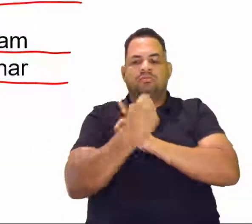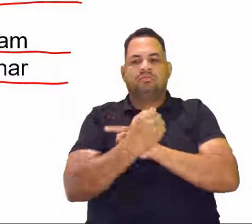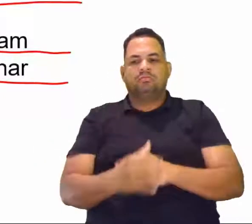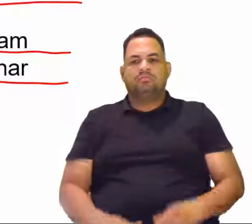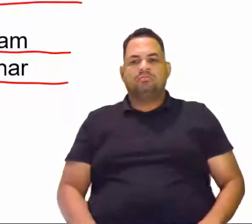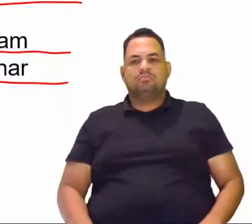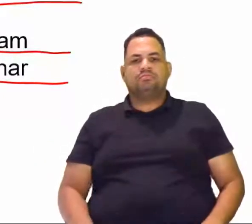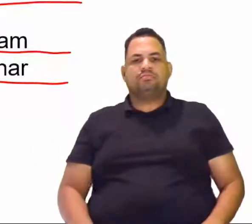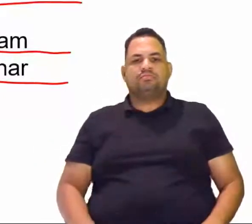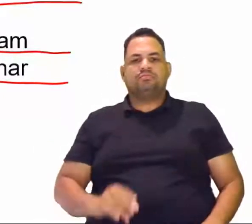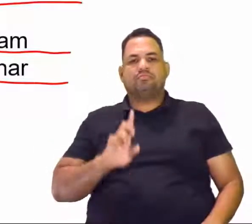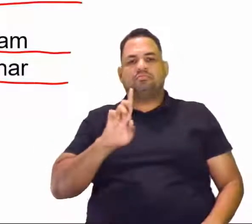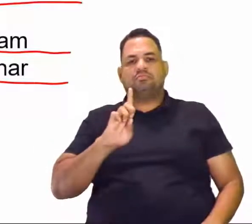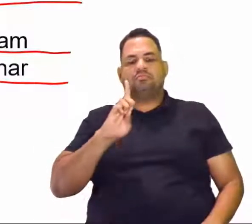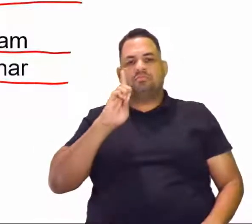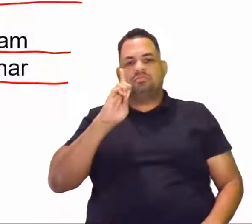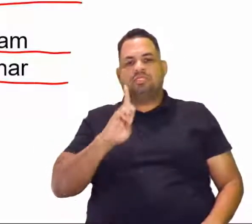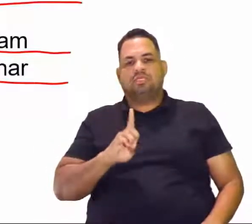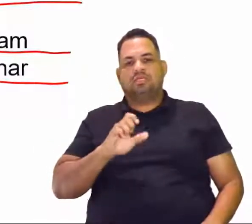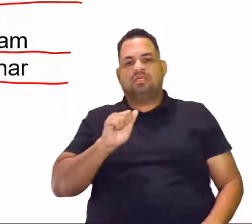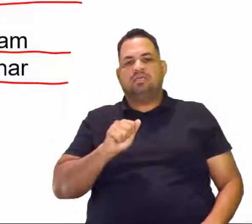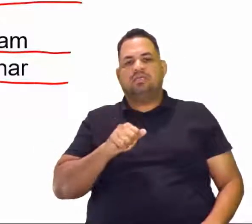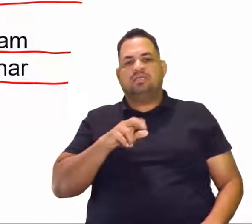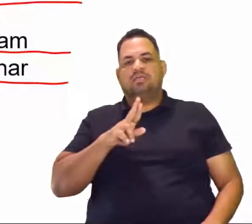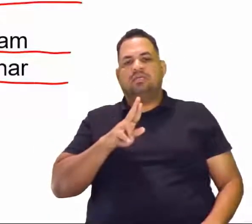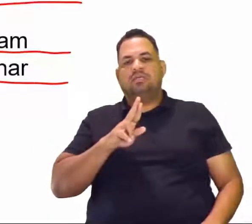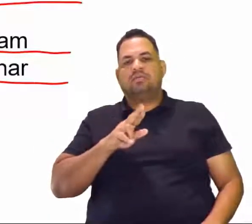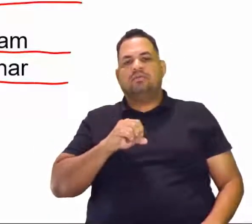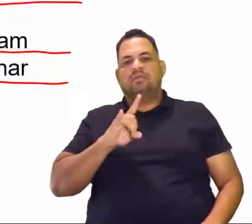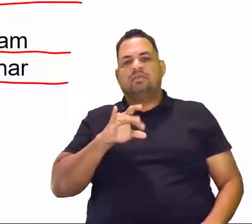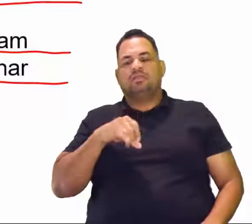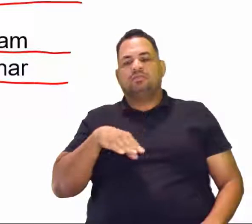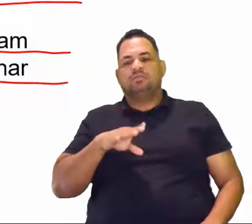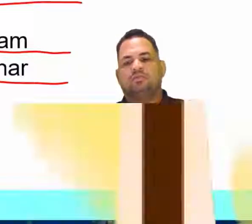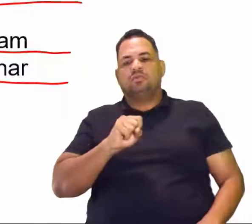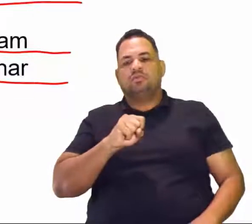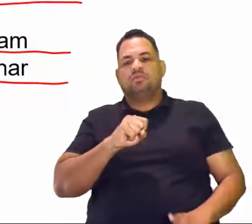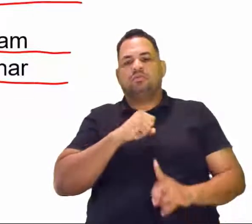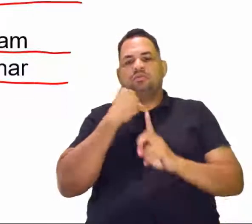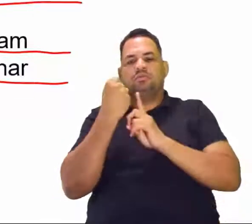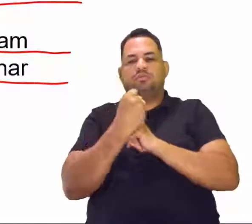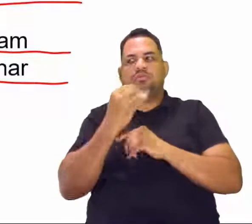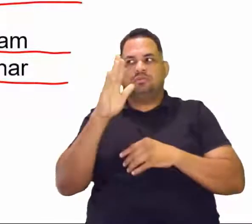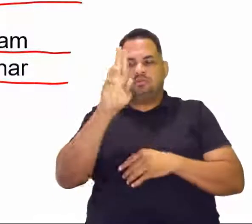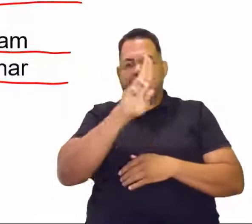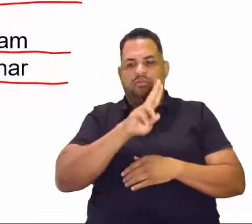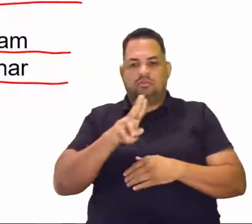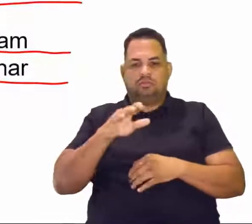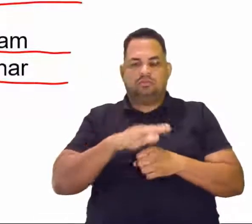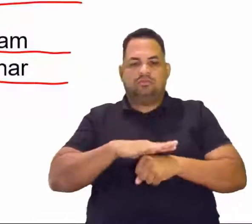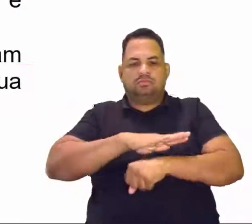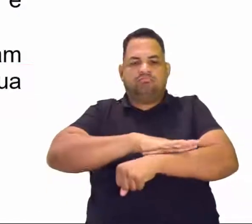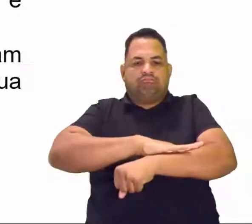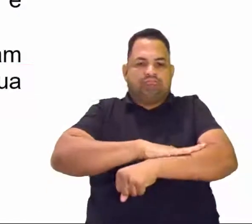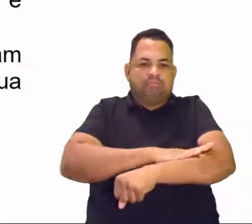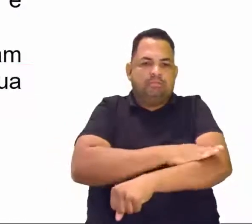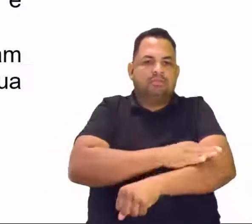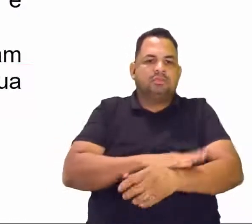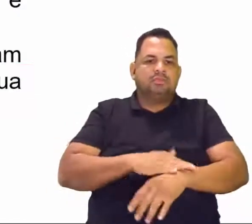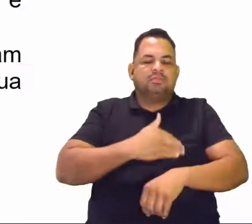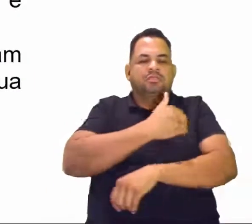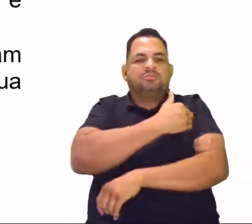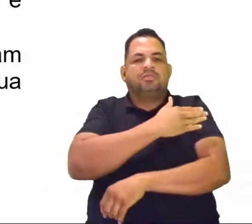então dawinismo social ele também foi usado para esse racismo e esse preconceito